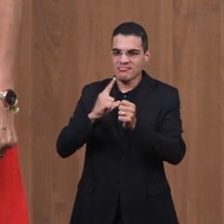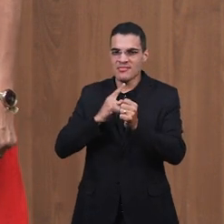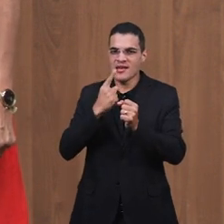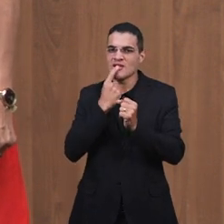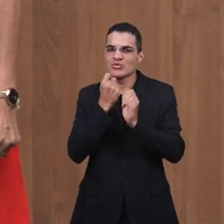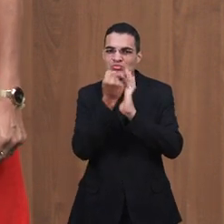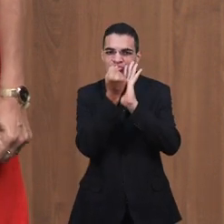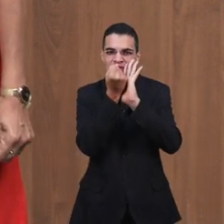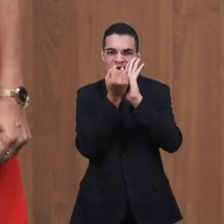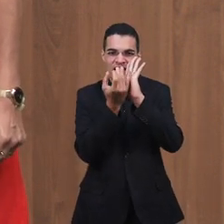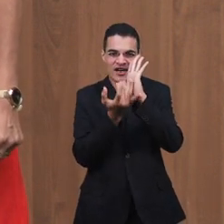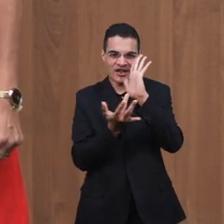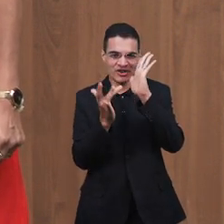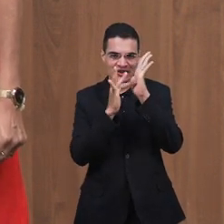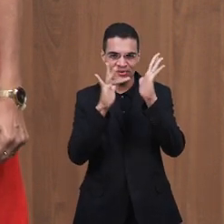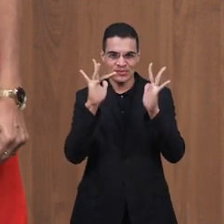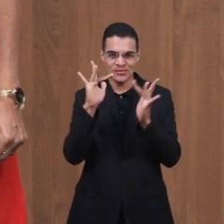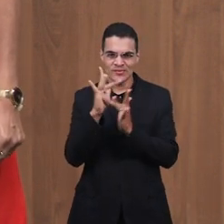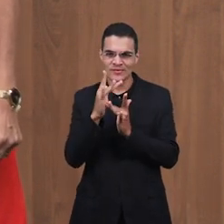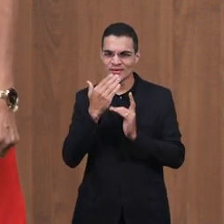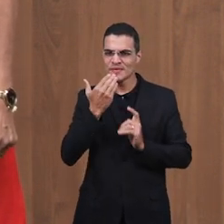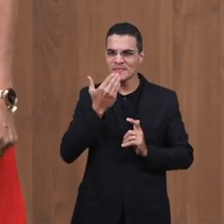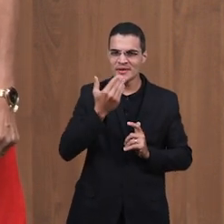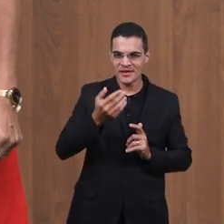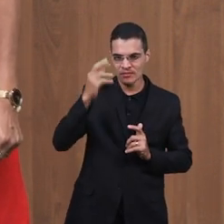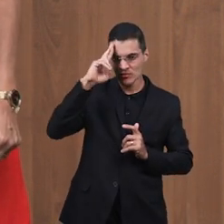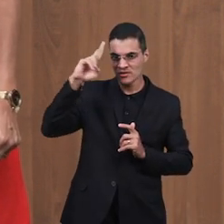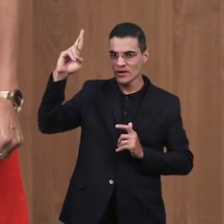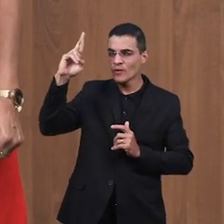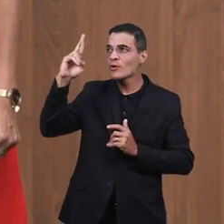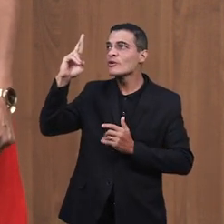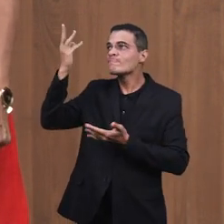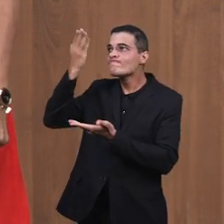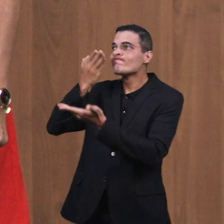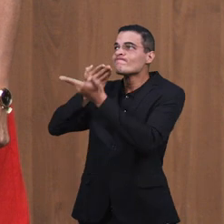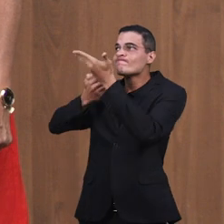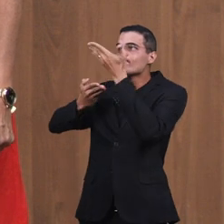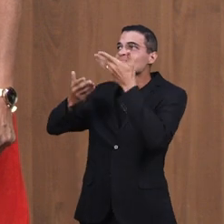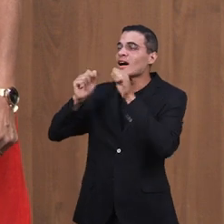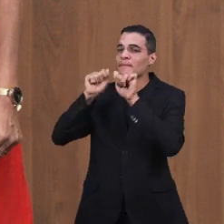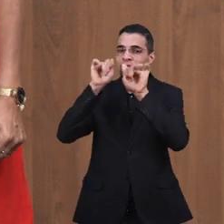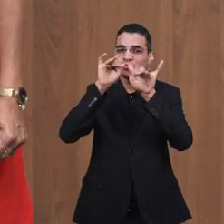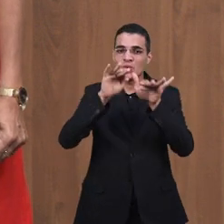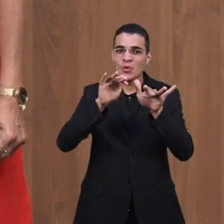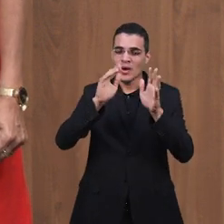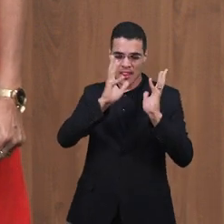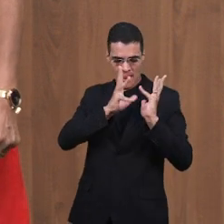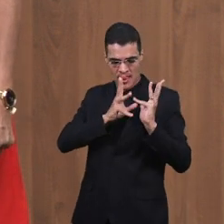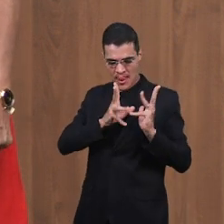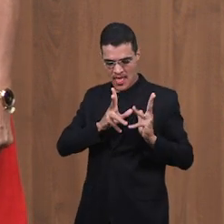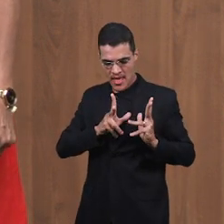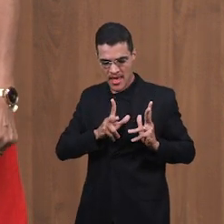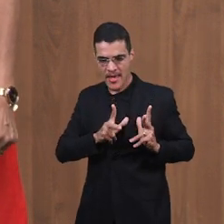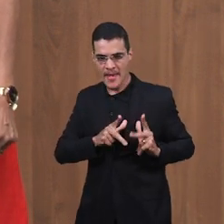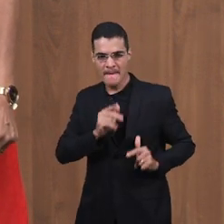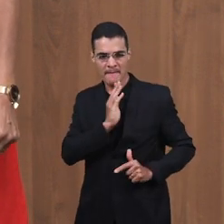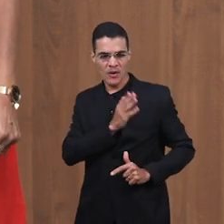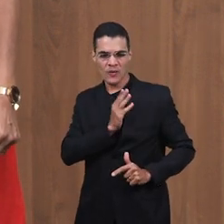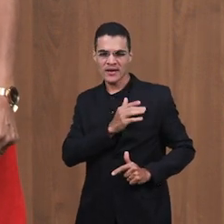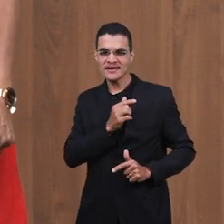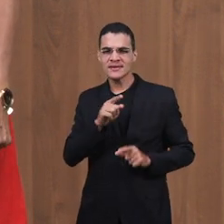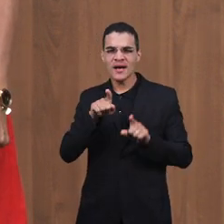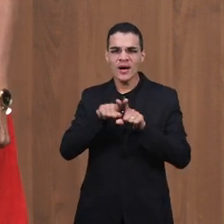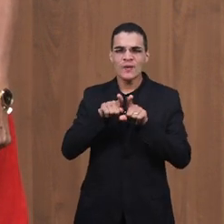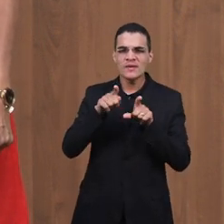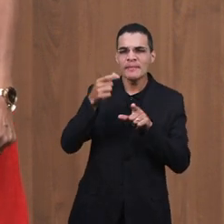de Jesus e pedimos ao Senhor, dá-nos a Tua bênção, limpa o nosso coração,